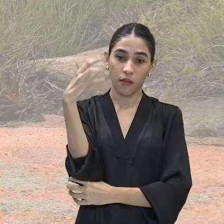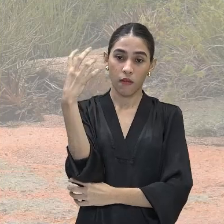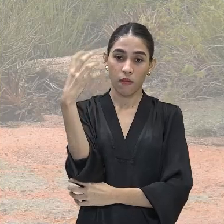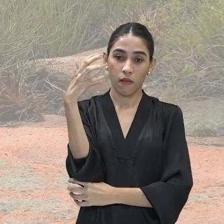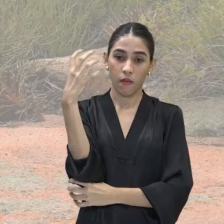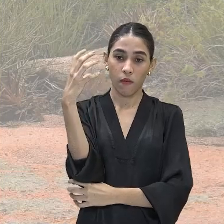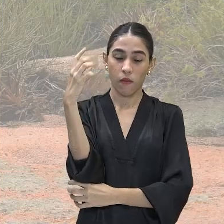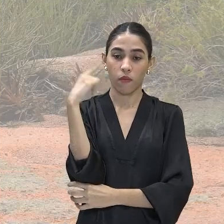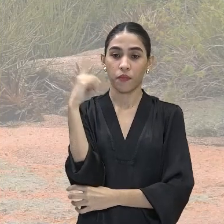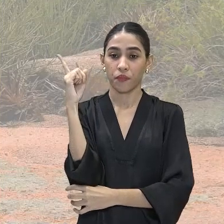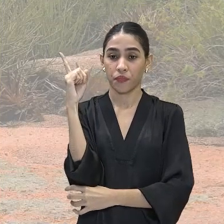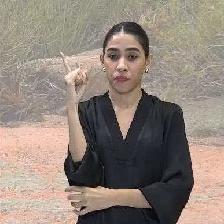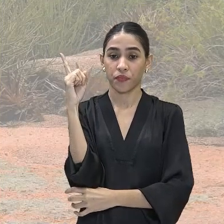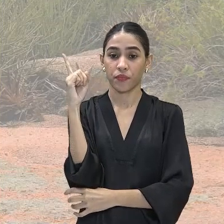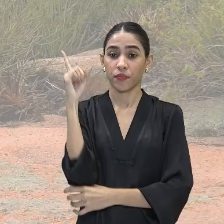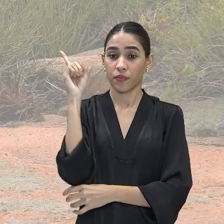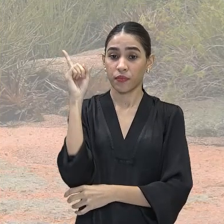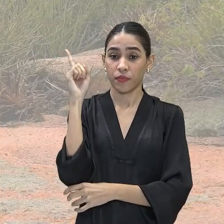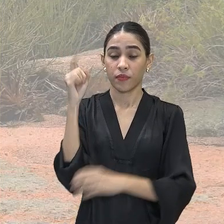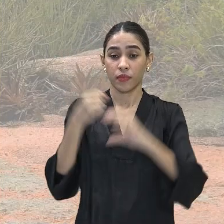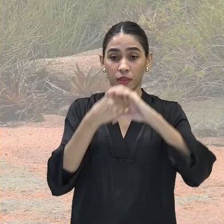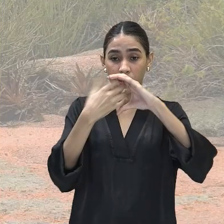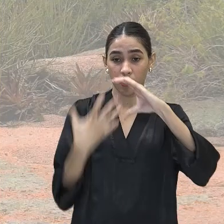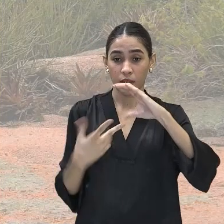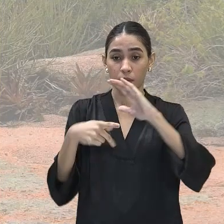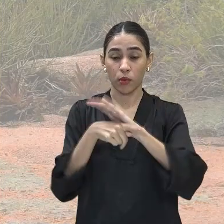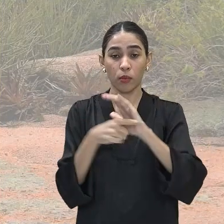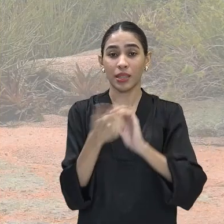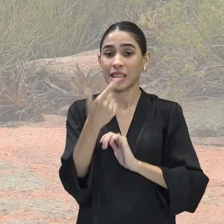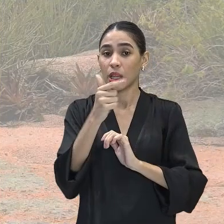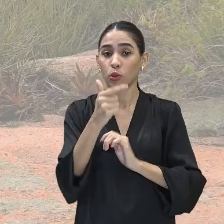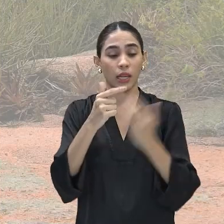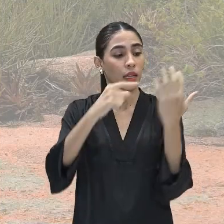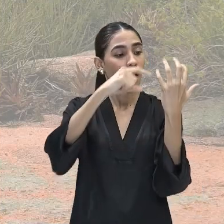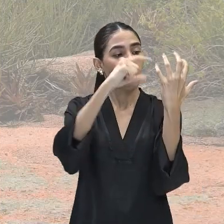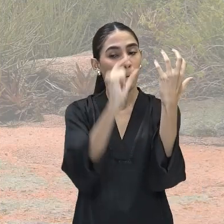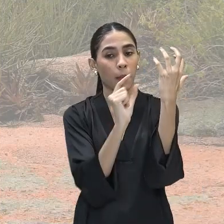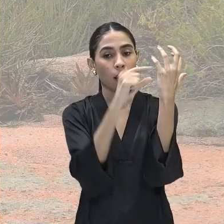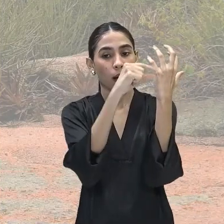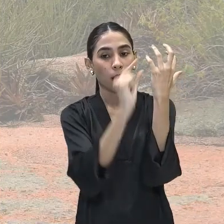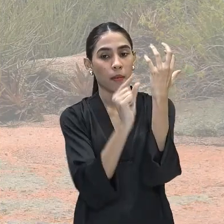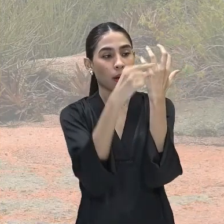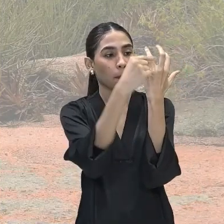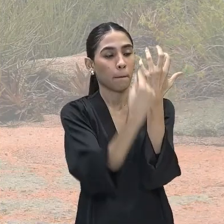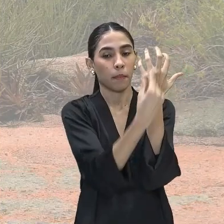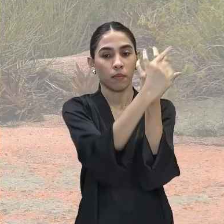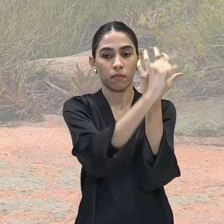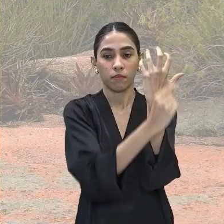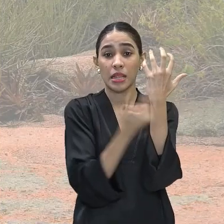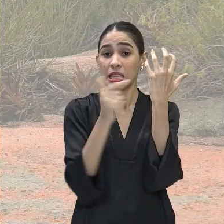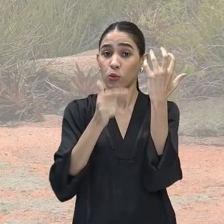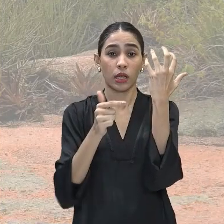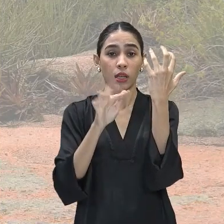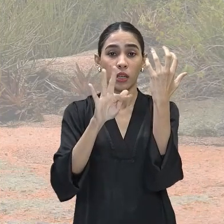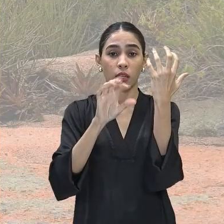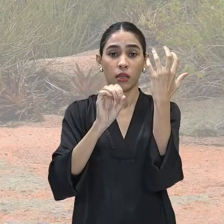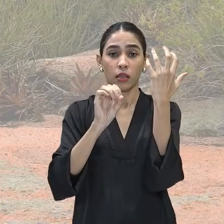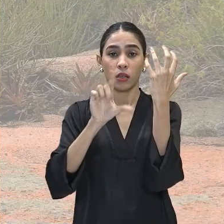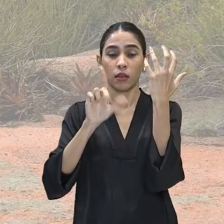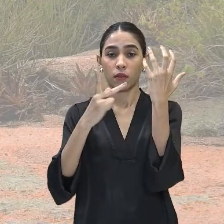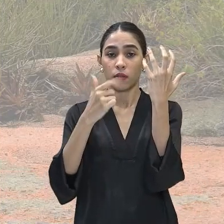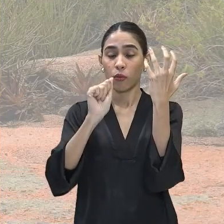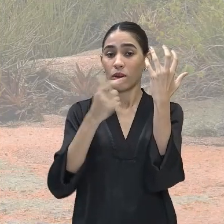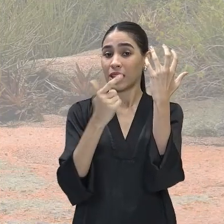que têm essas características, né? Não desenvolveu folhas, folhagens, mas ela tem espinhos, né? Então, essa característica que